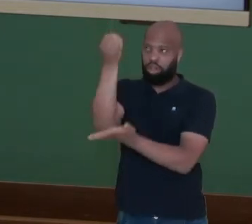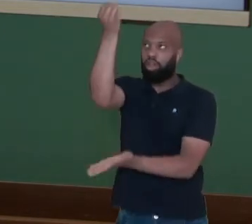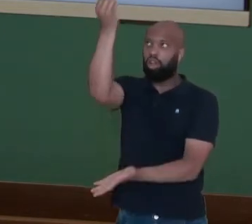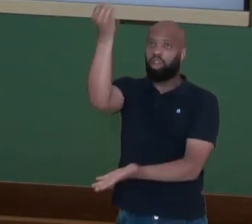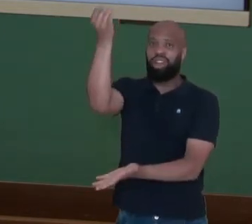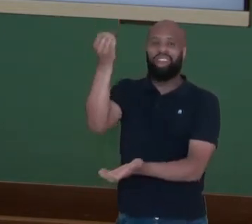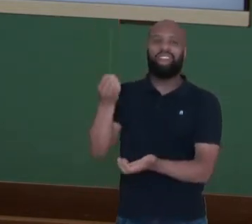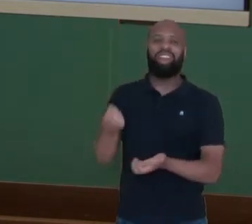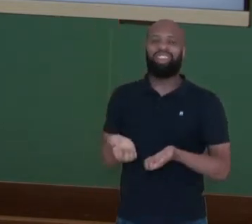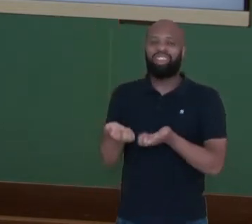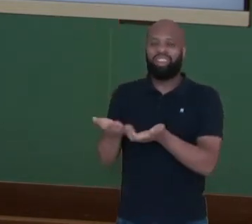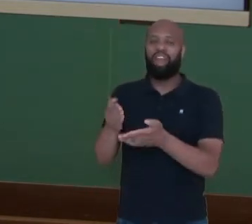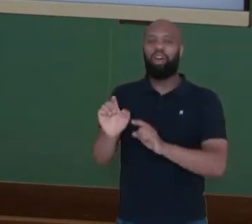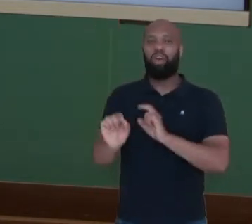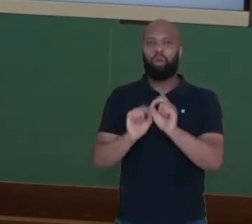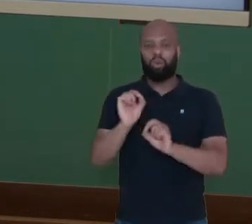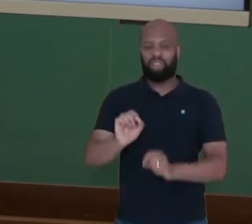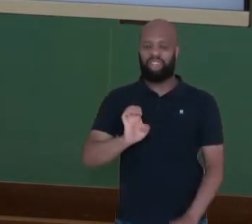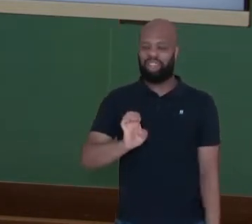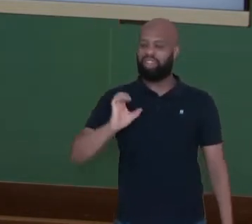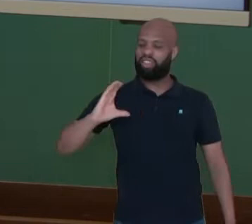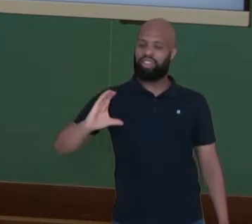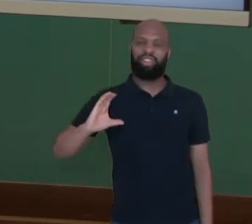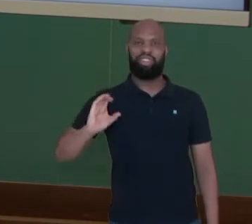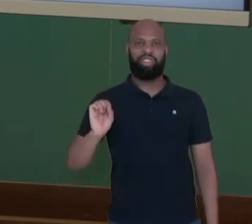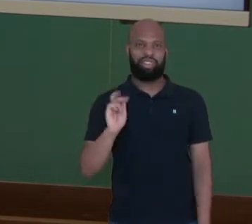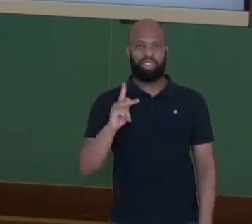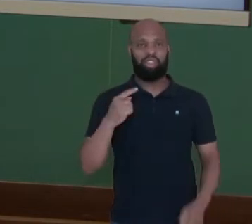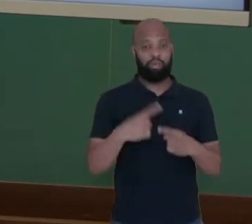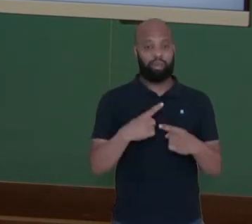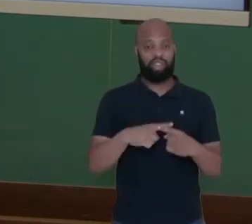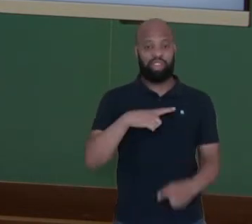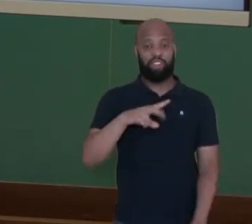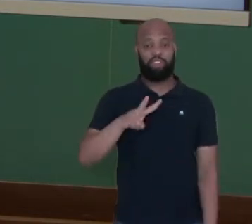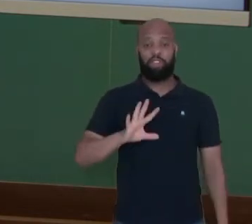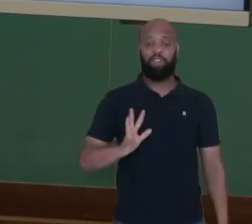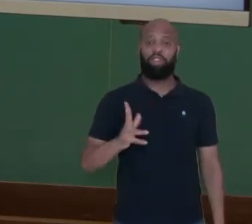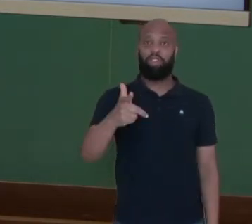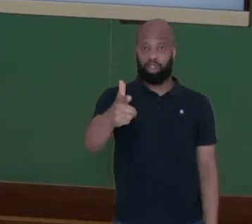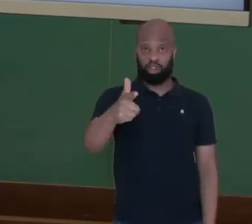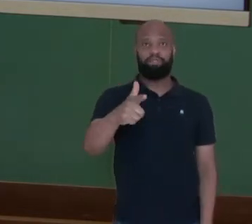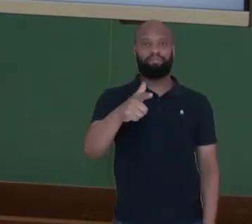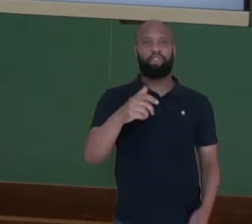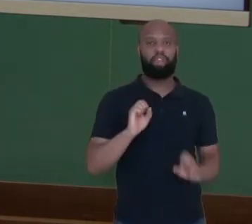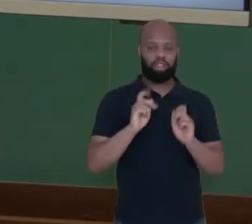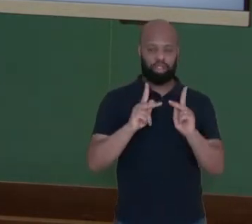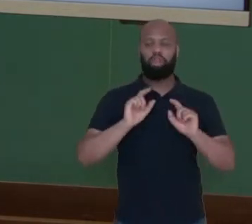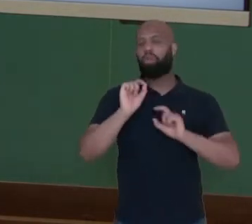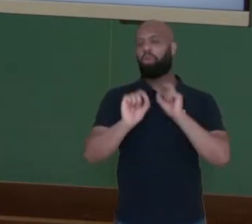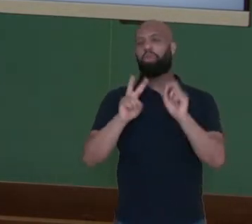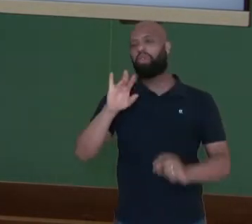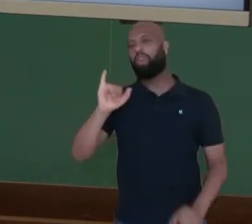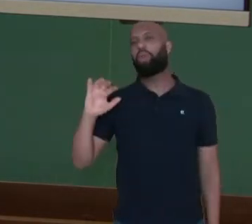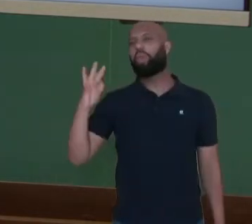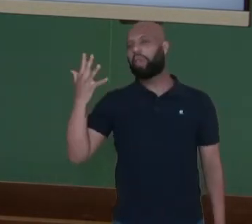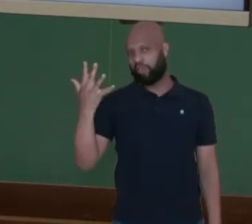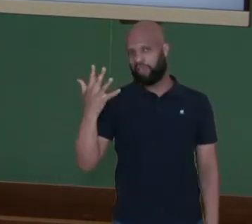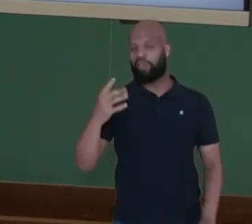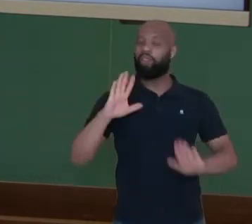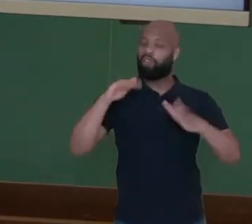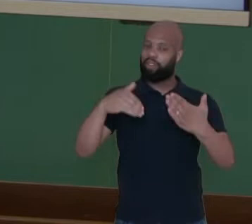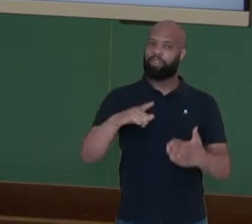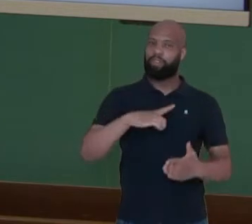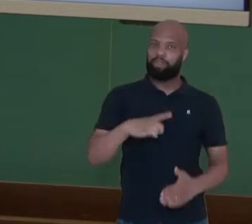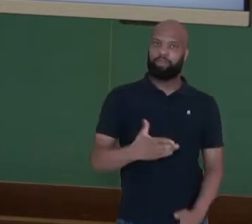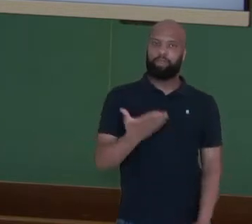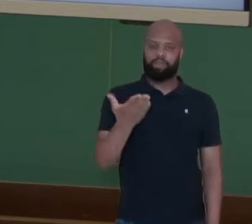caso, ela vai receber energia cinética, então, porque ela tem velocidade, ela parte com uma velocidade. E o que acontece? Essa energia